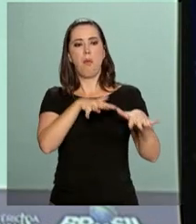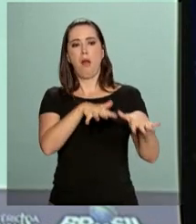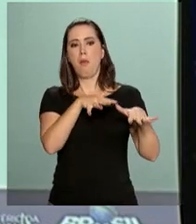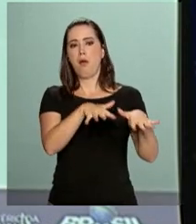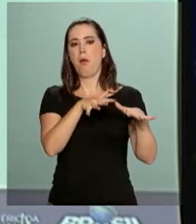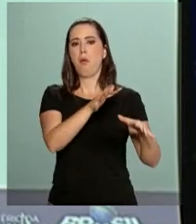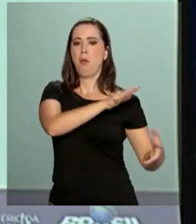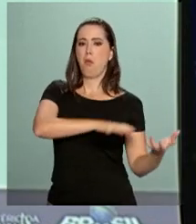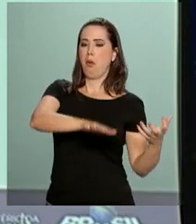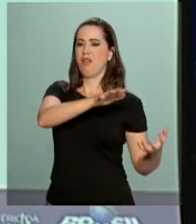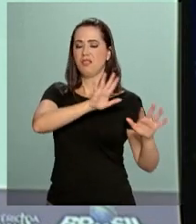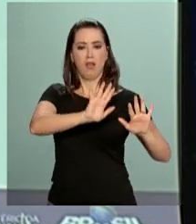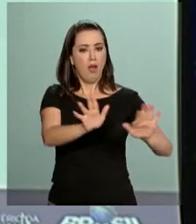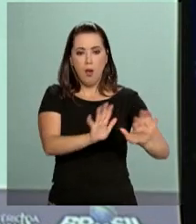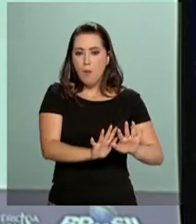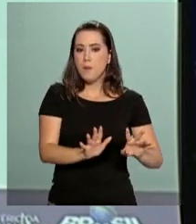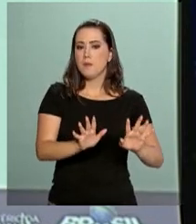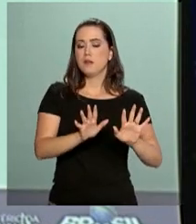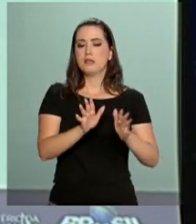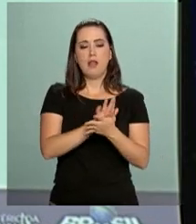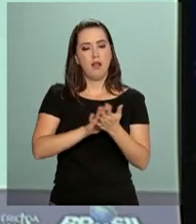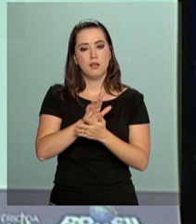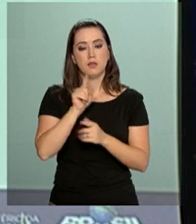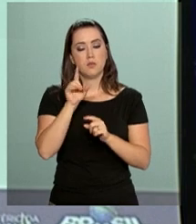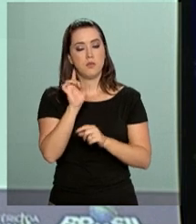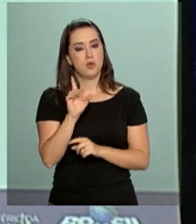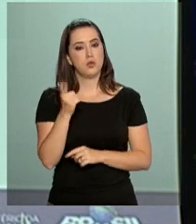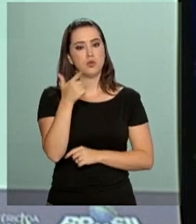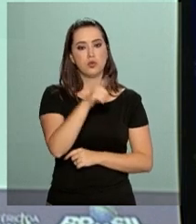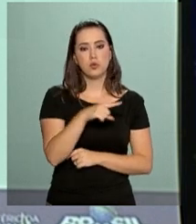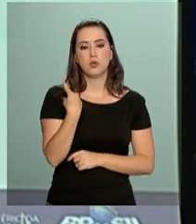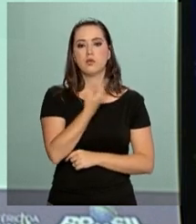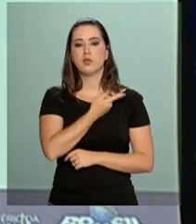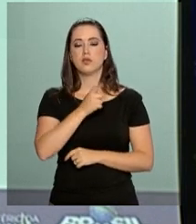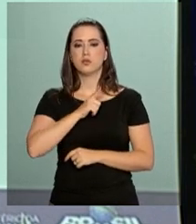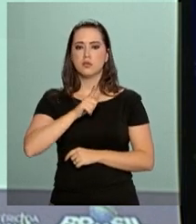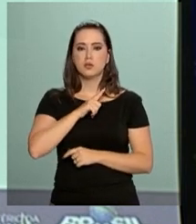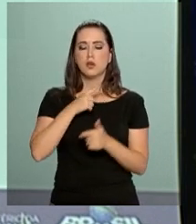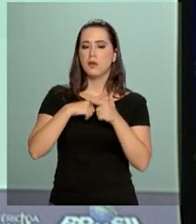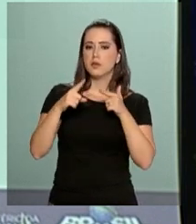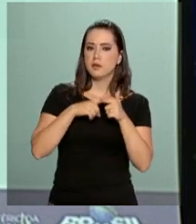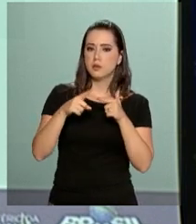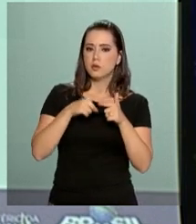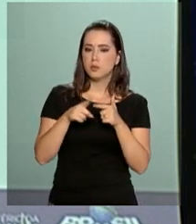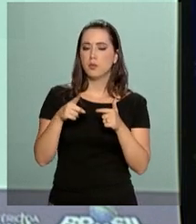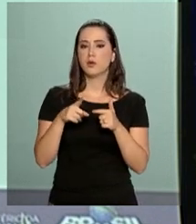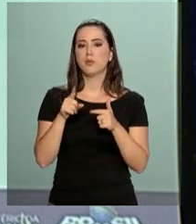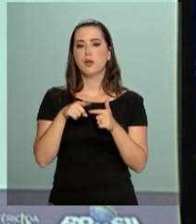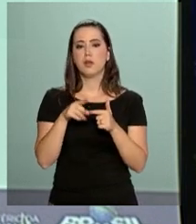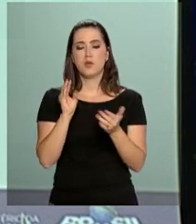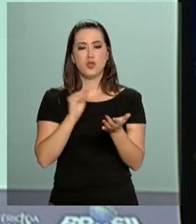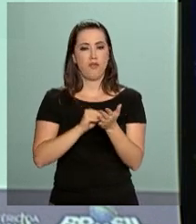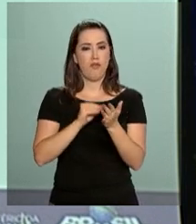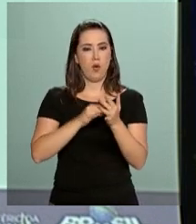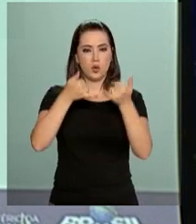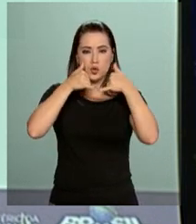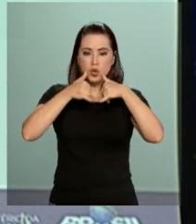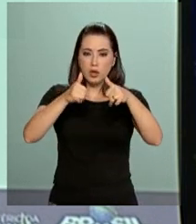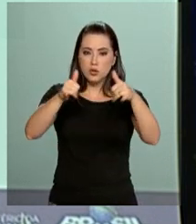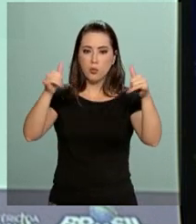tumultos em aglomerações e mais uma vez nós tivemos um problema de interrupção temporária de energia